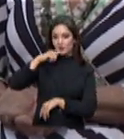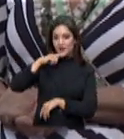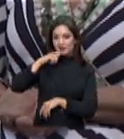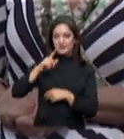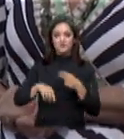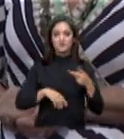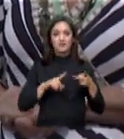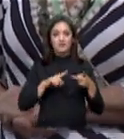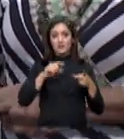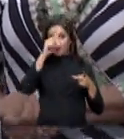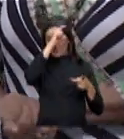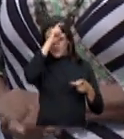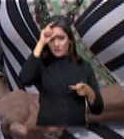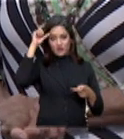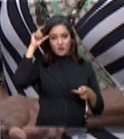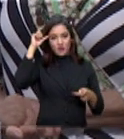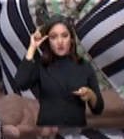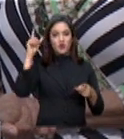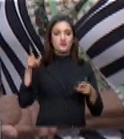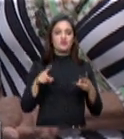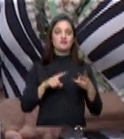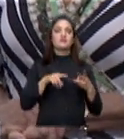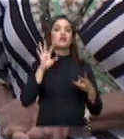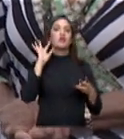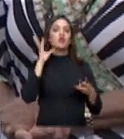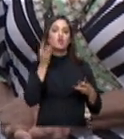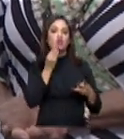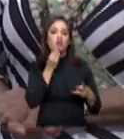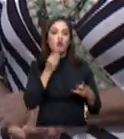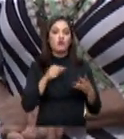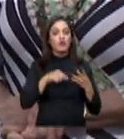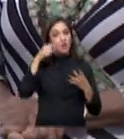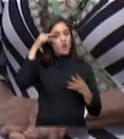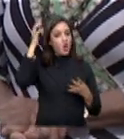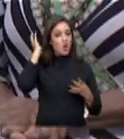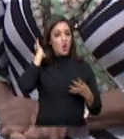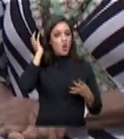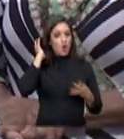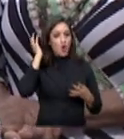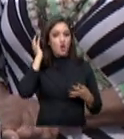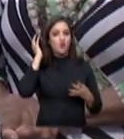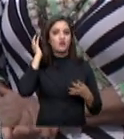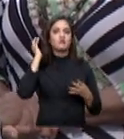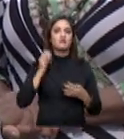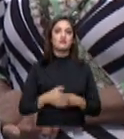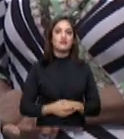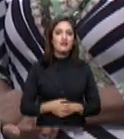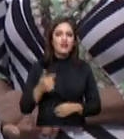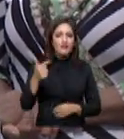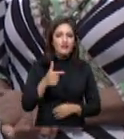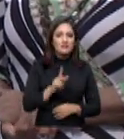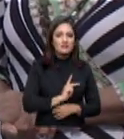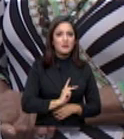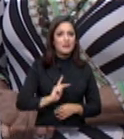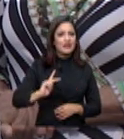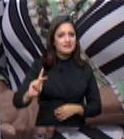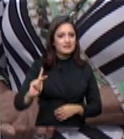Ricardo Lewandowski, ministro Dias Toffoli, ministra Rosa Weber, minha vice-presidente pela segunda